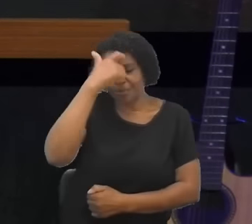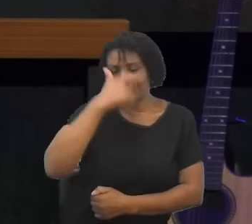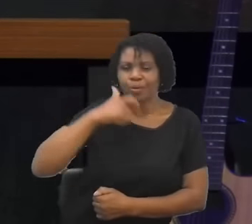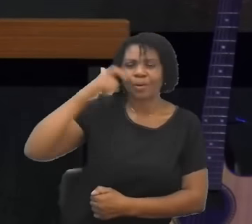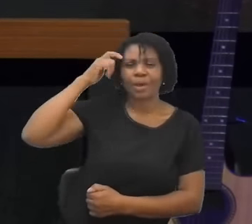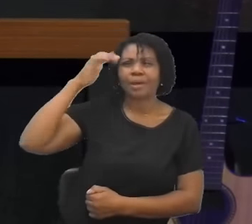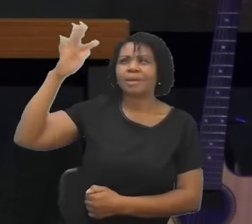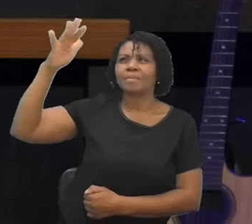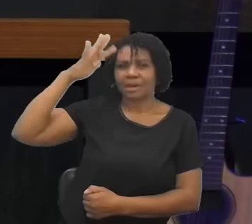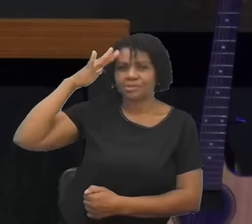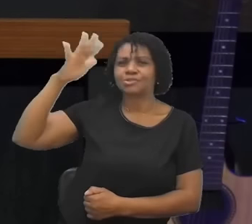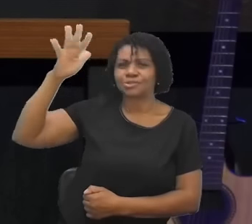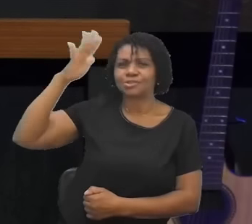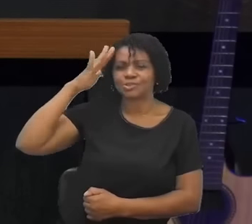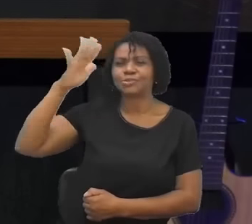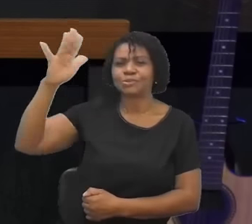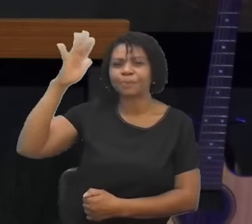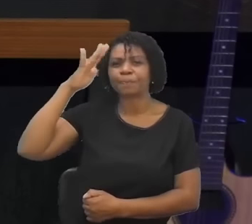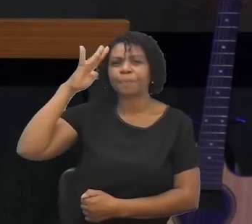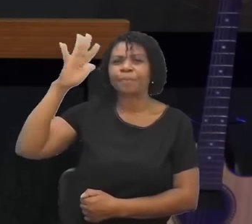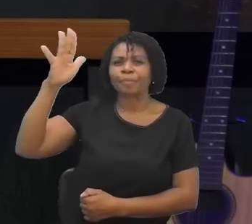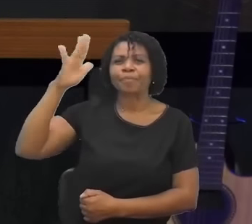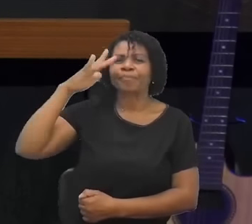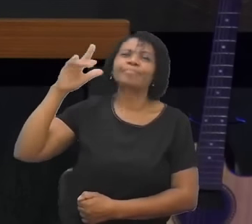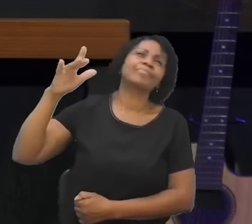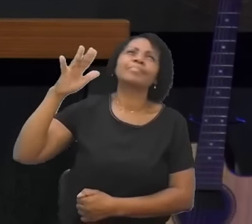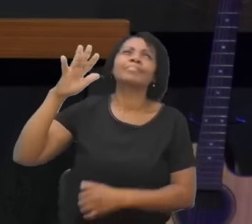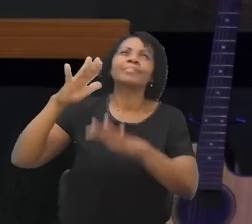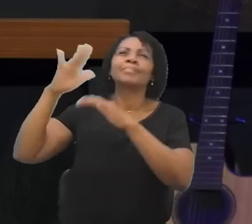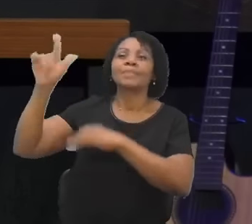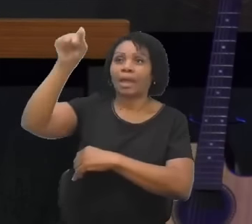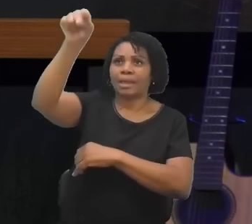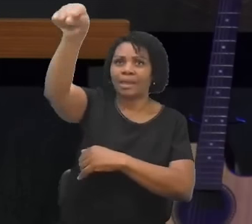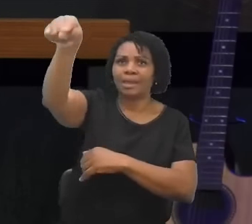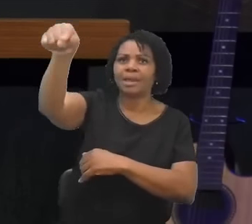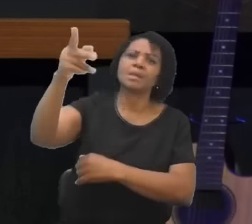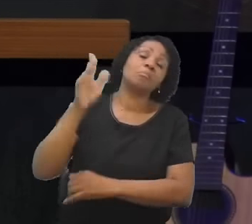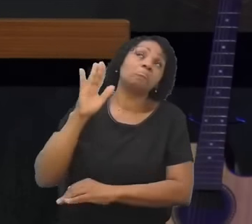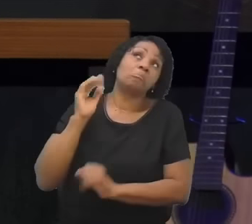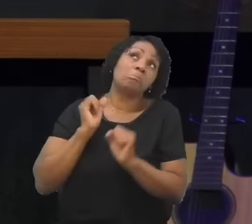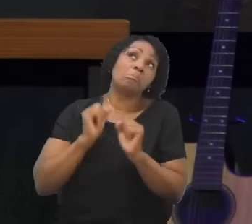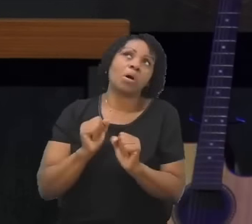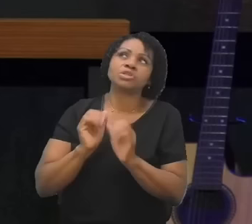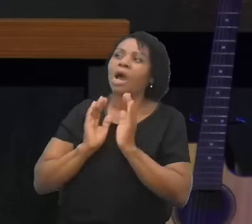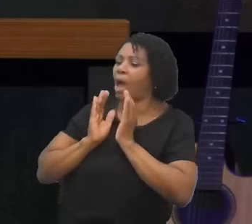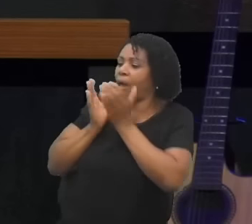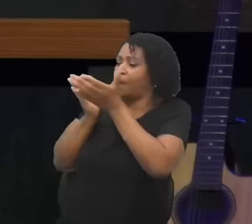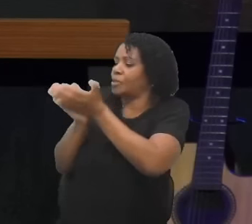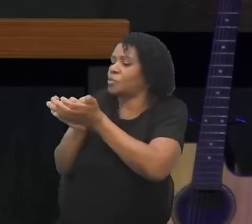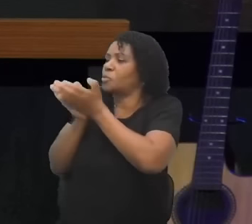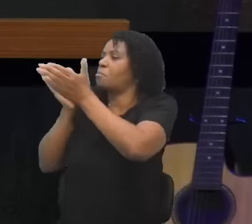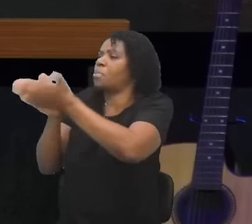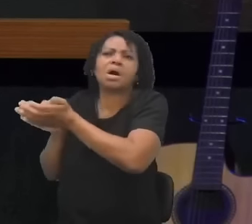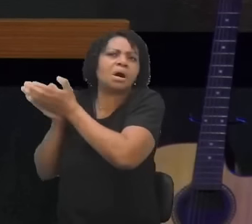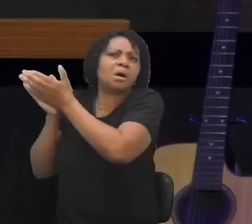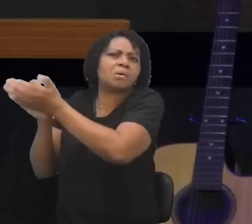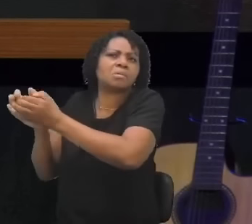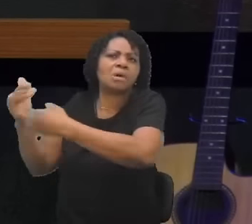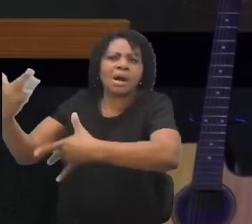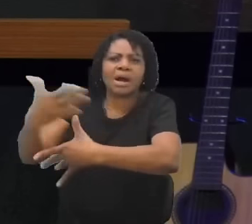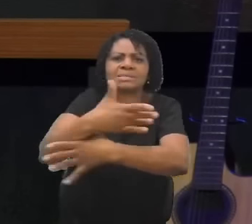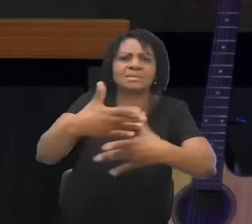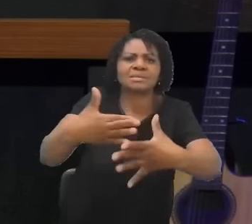gente cria cenários na nossa mente, né? Então o cenário na mente do gadareno talvez fosse, estou entrando no barco e está toda a